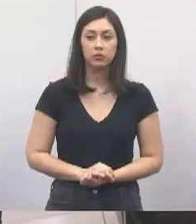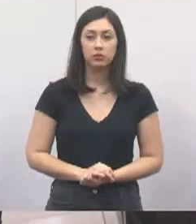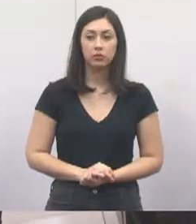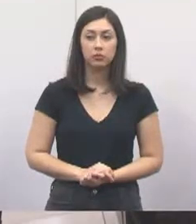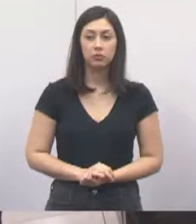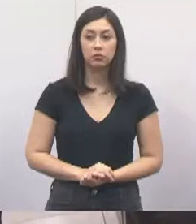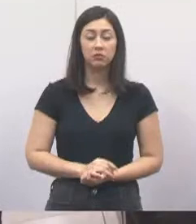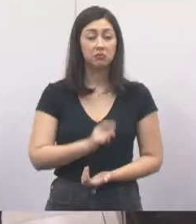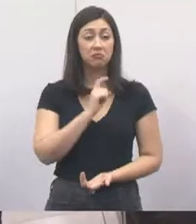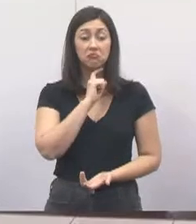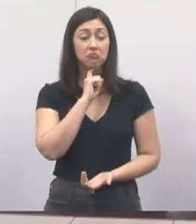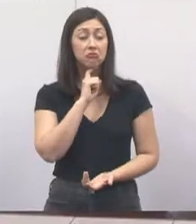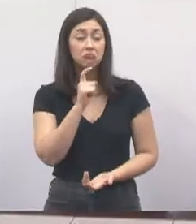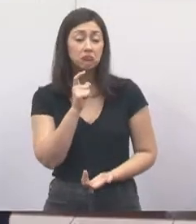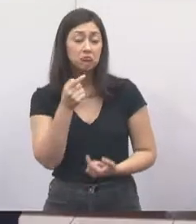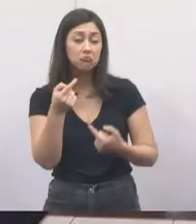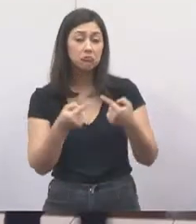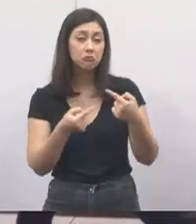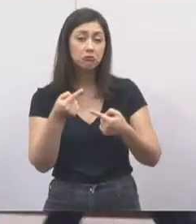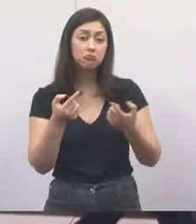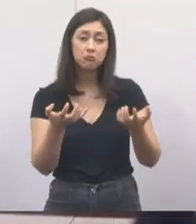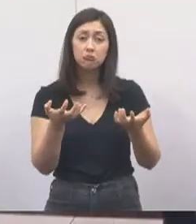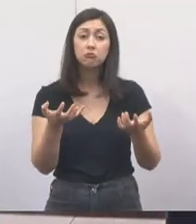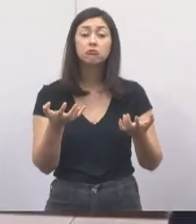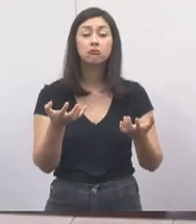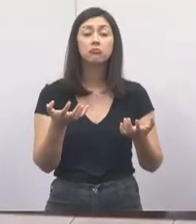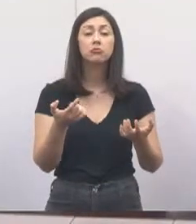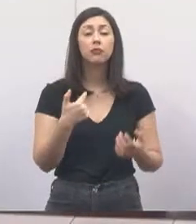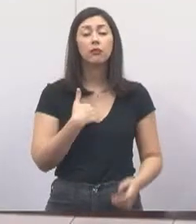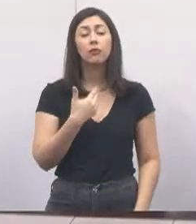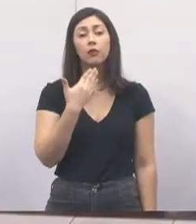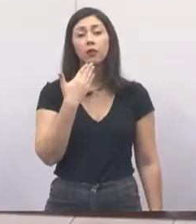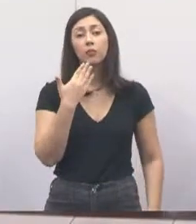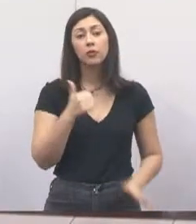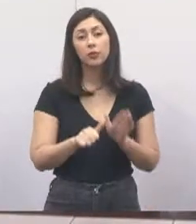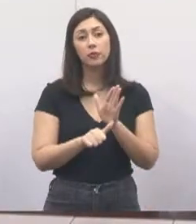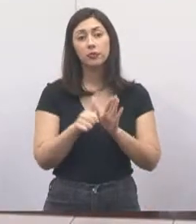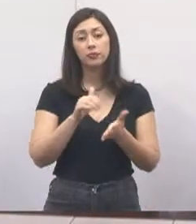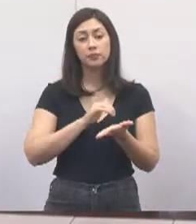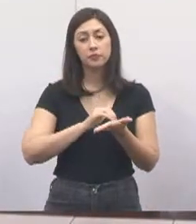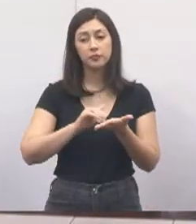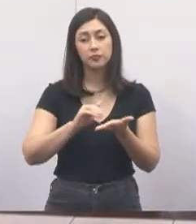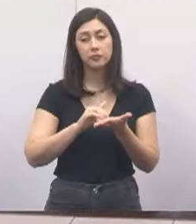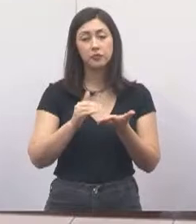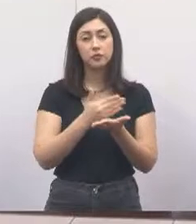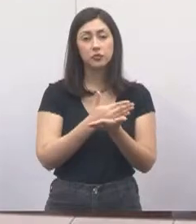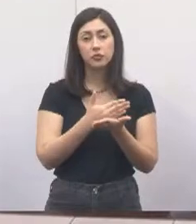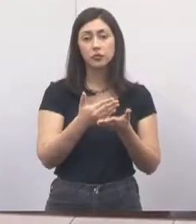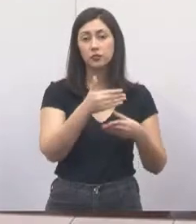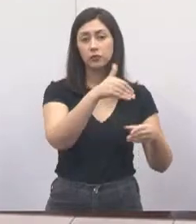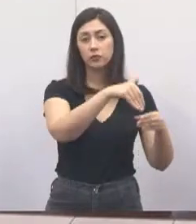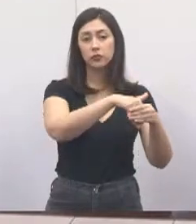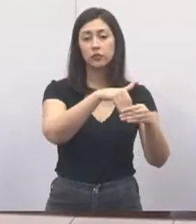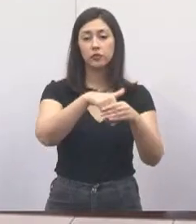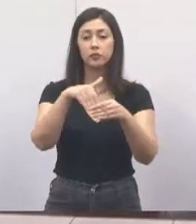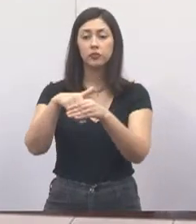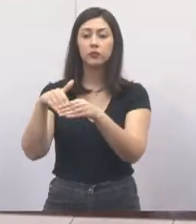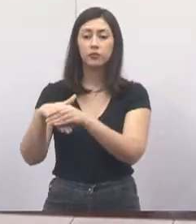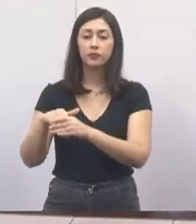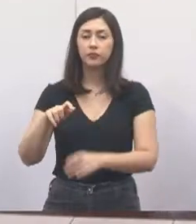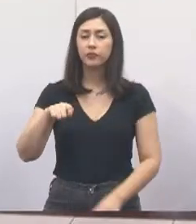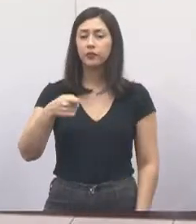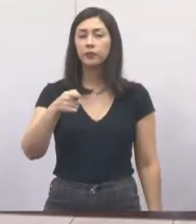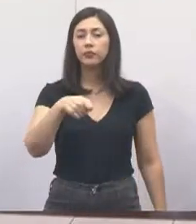Não havendo mais nenhum vereador desejando discutir a matéria, solicito à primeira secretária que proceda à votação nominal do projeto na